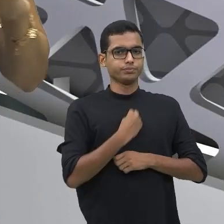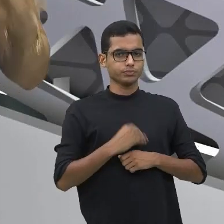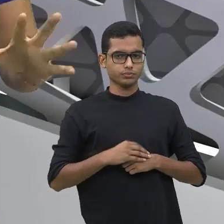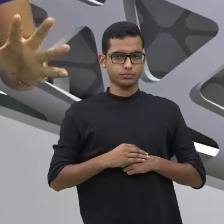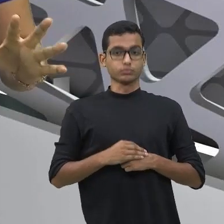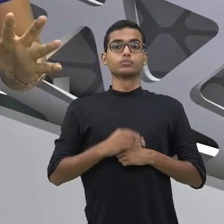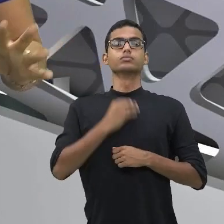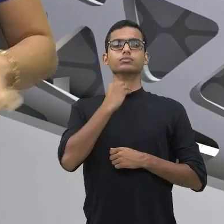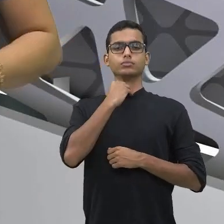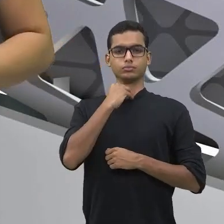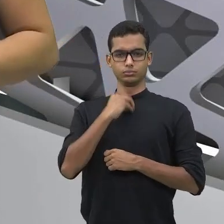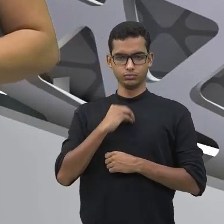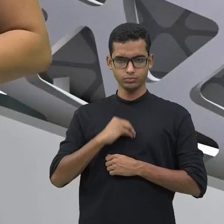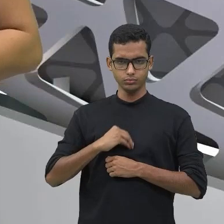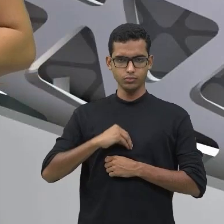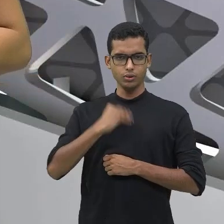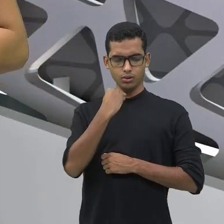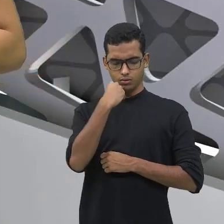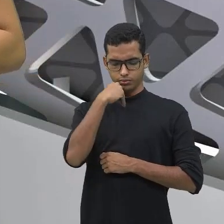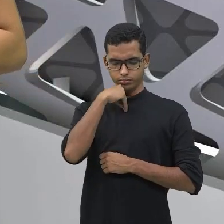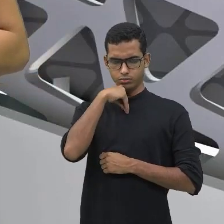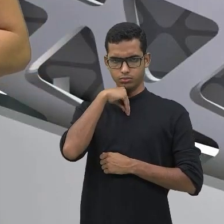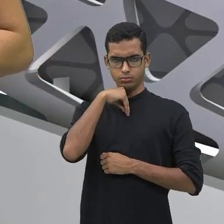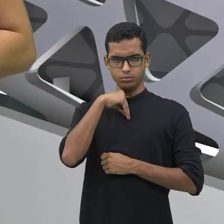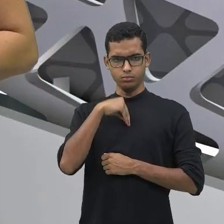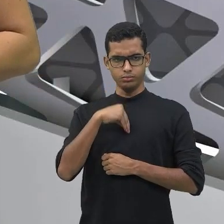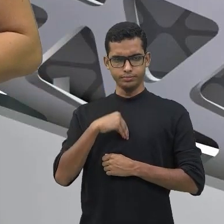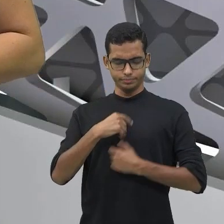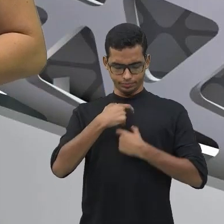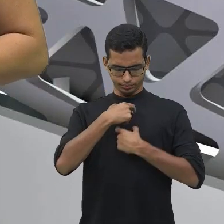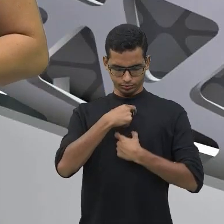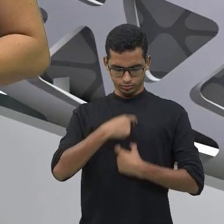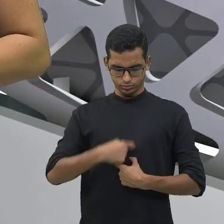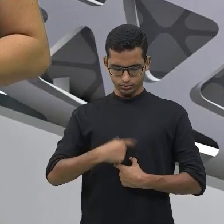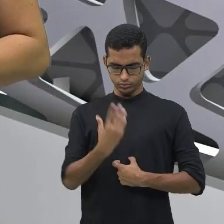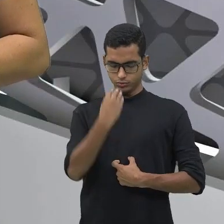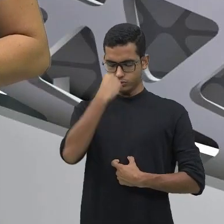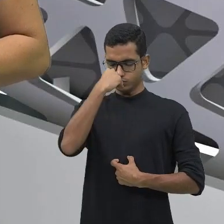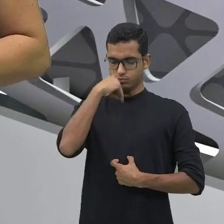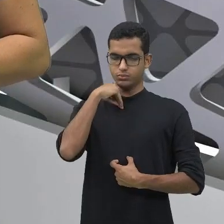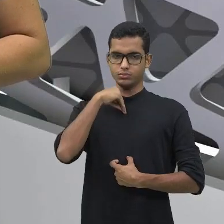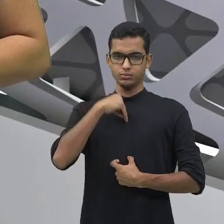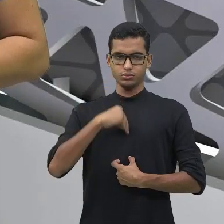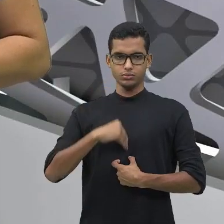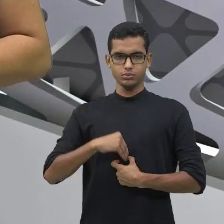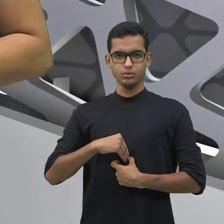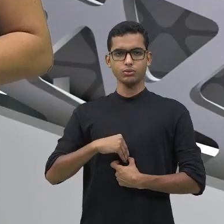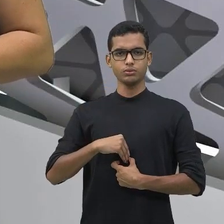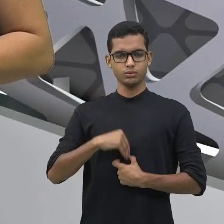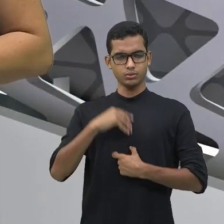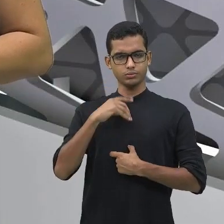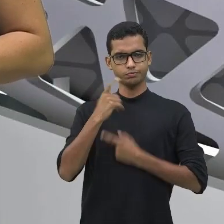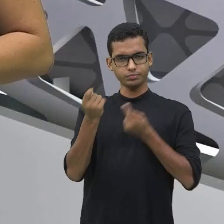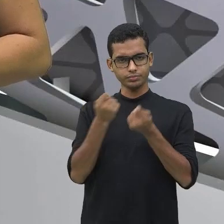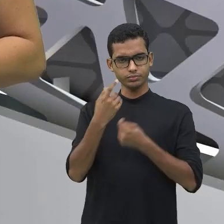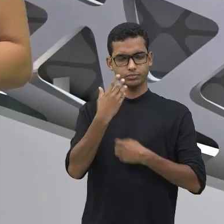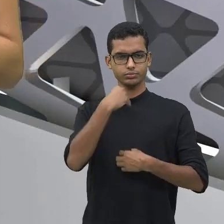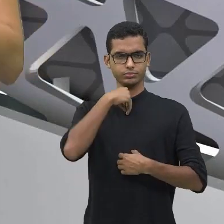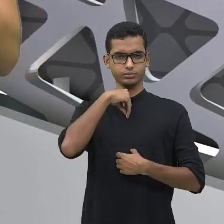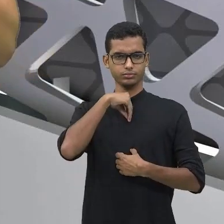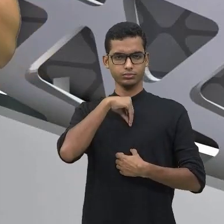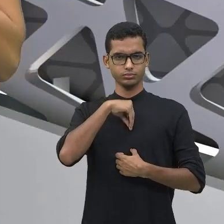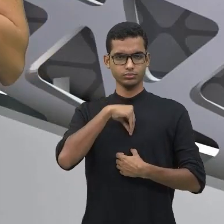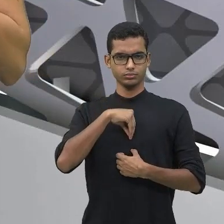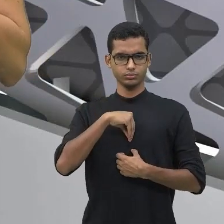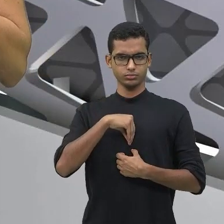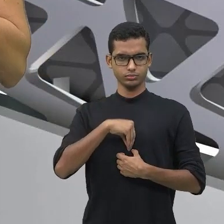fala deglutir, então na boca eu vou mastigar, controlo a minha mastigação, na faringe eu